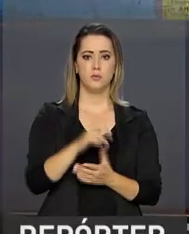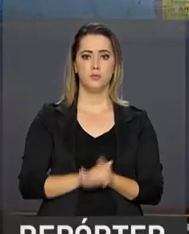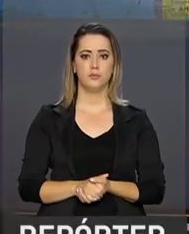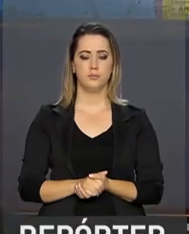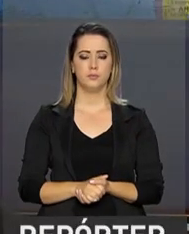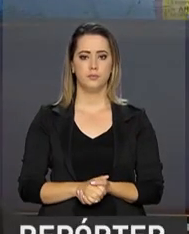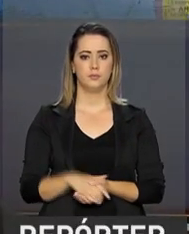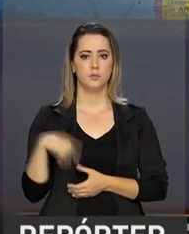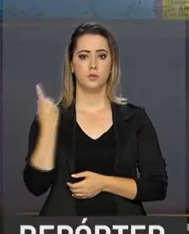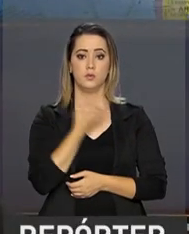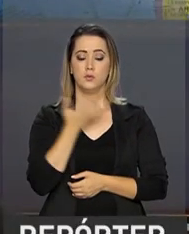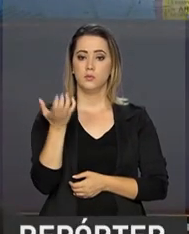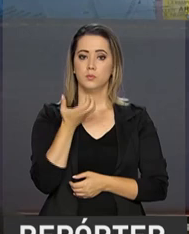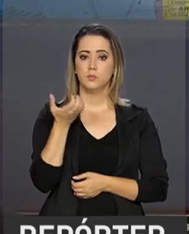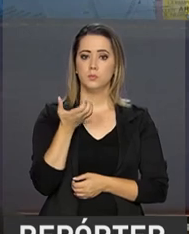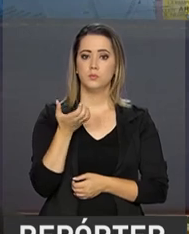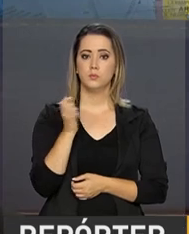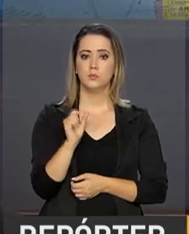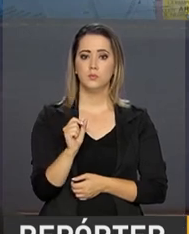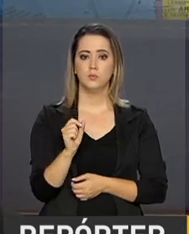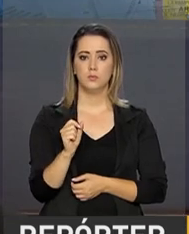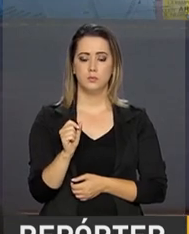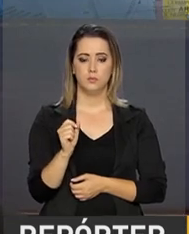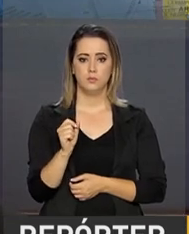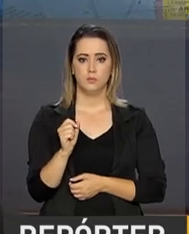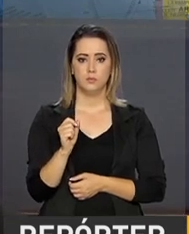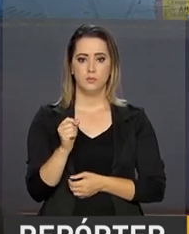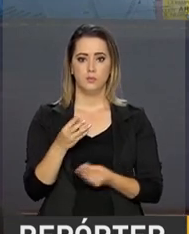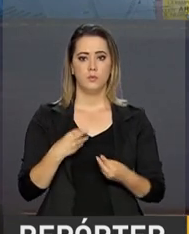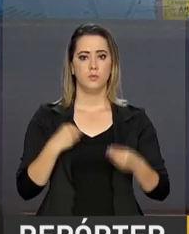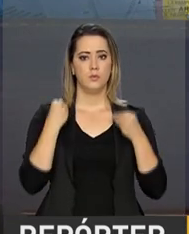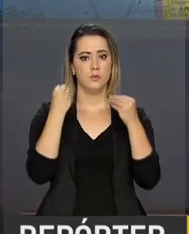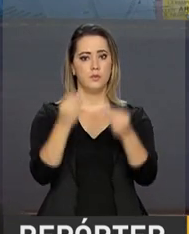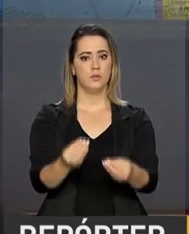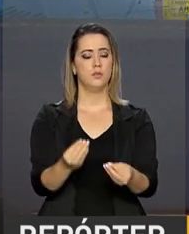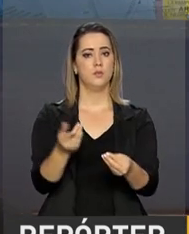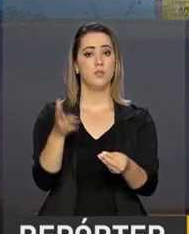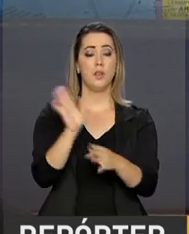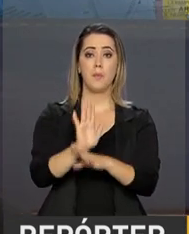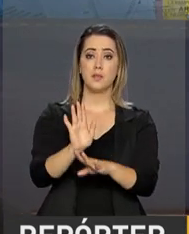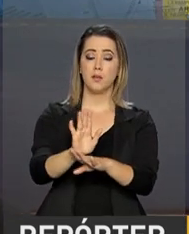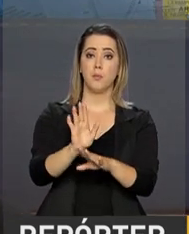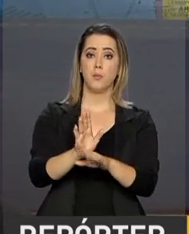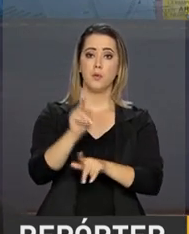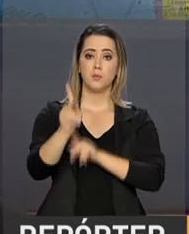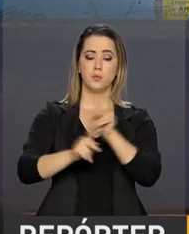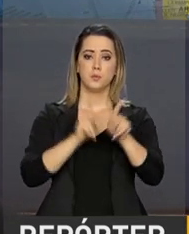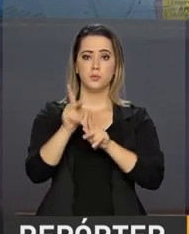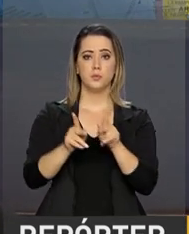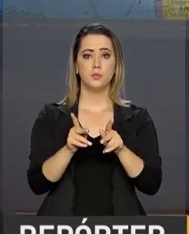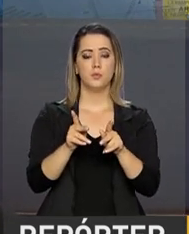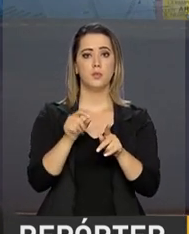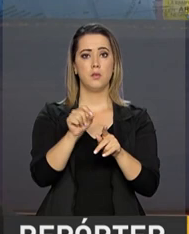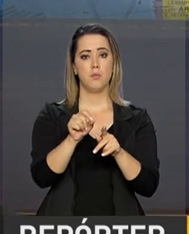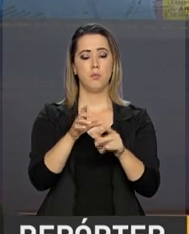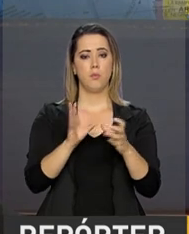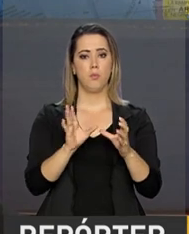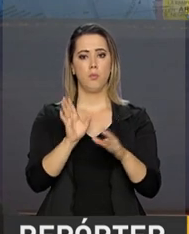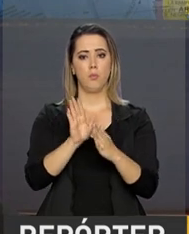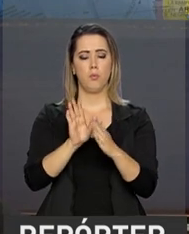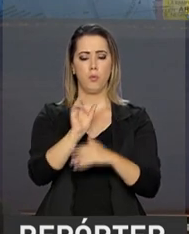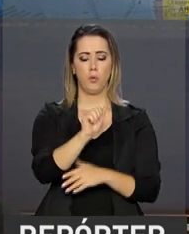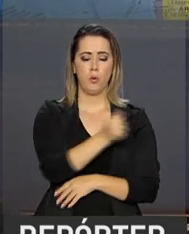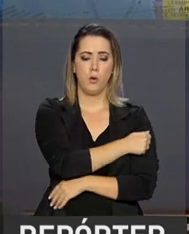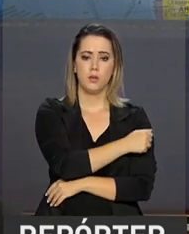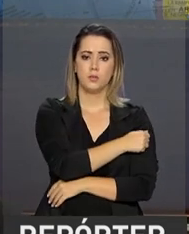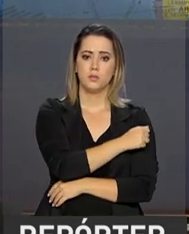gente quer assim dar mais um apoio aos alunos a escola se envolve de outra